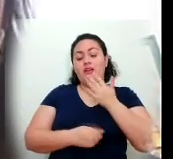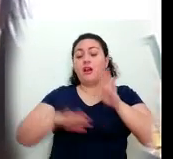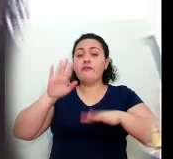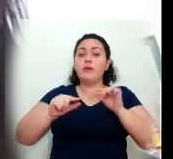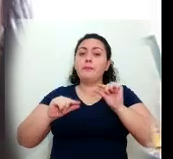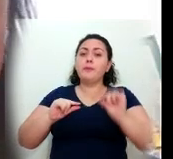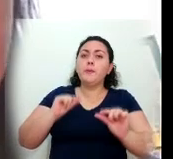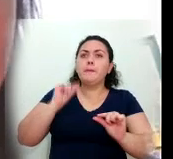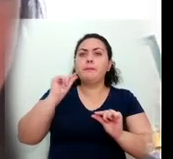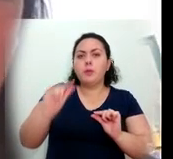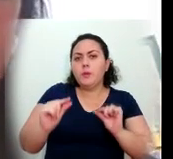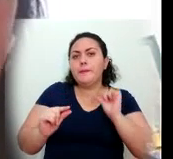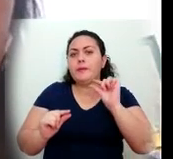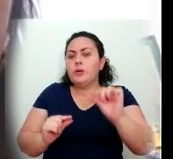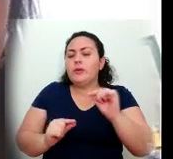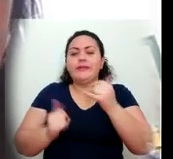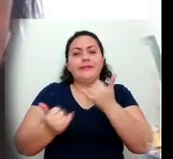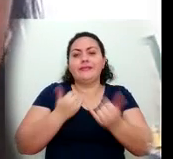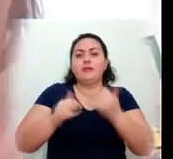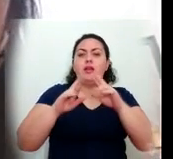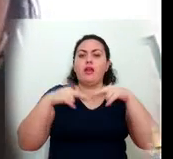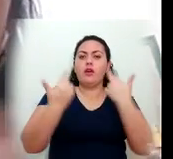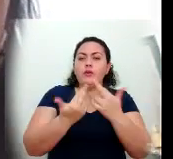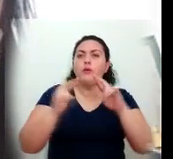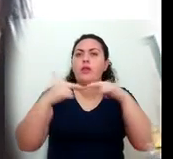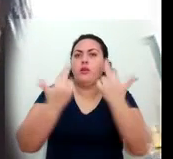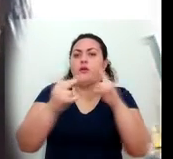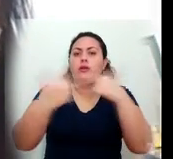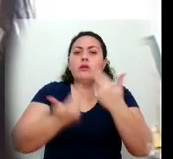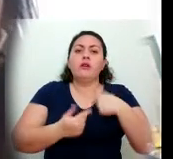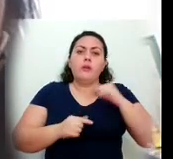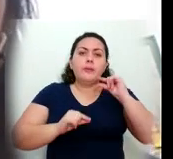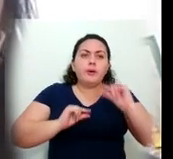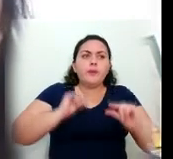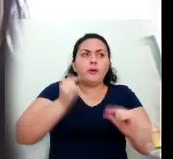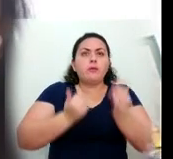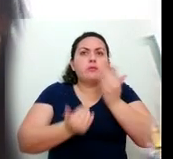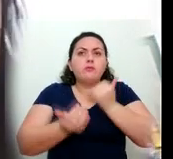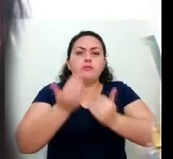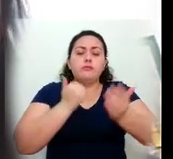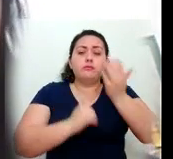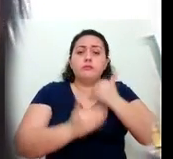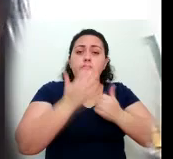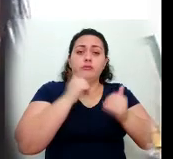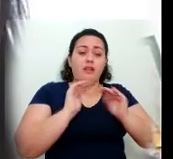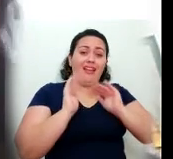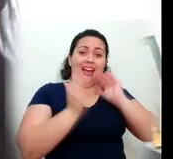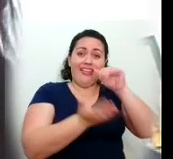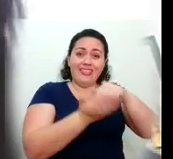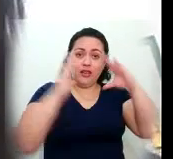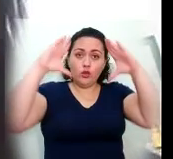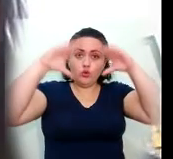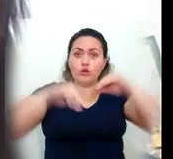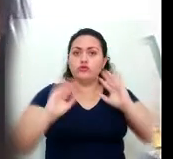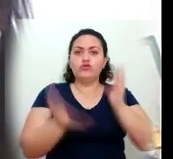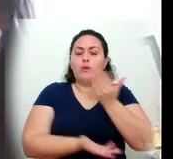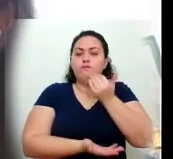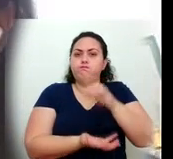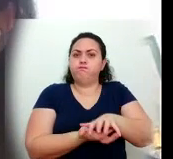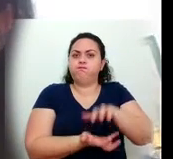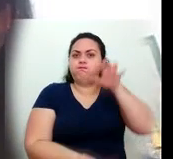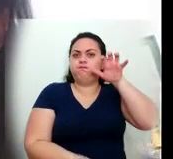pouquinho, né, em cada reunião dessa, se torna, no final do dia, um volume de alimentação gigantesco, né? E